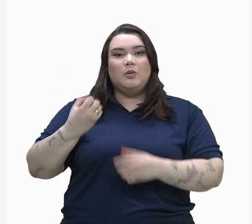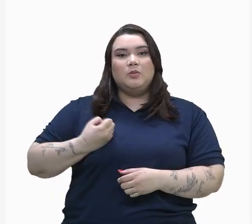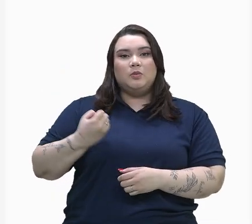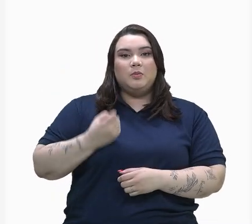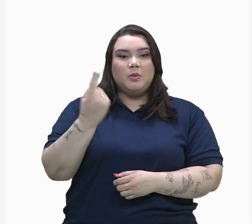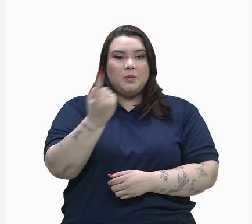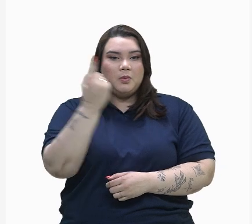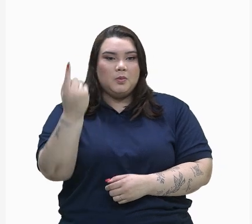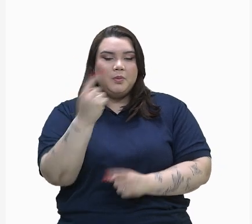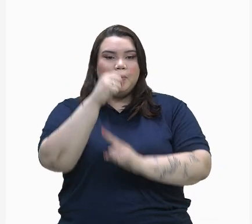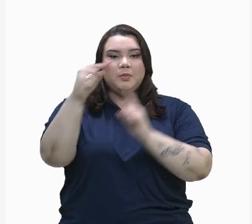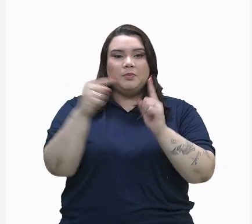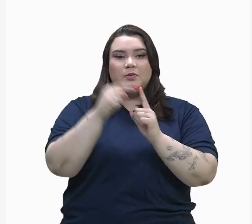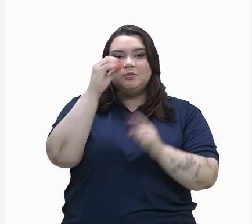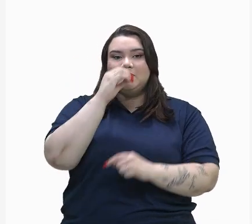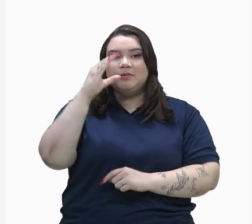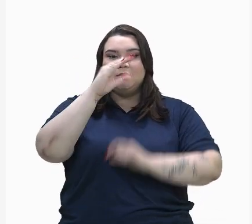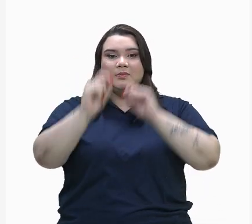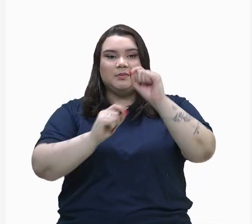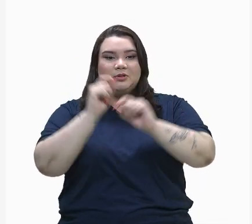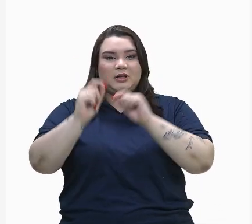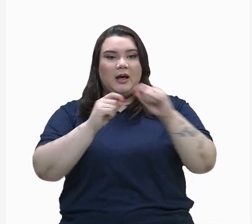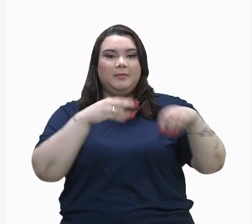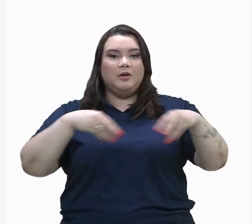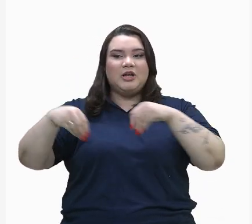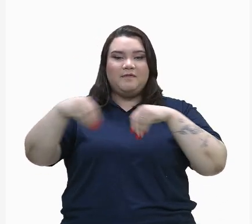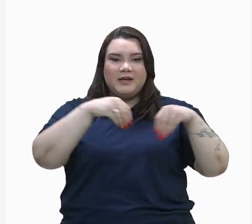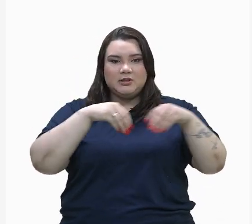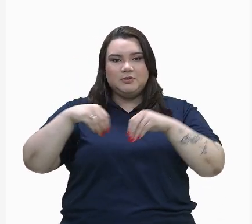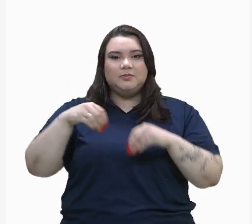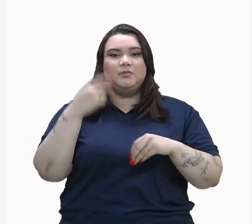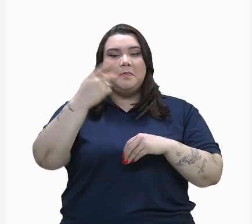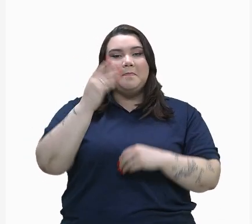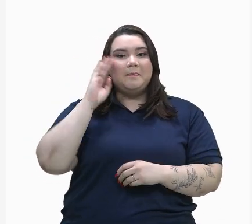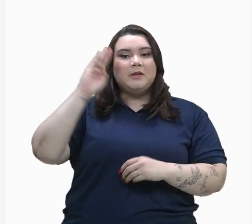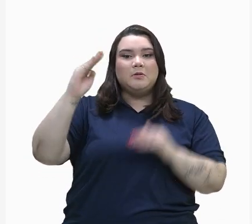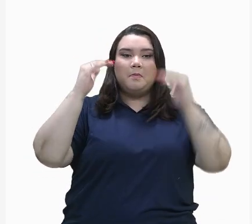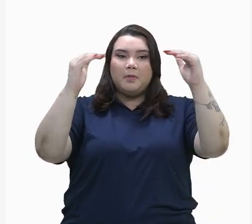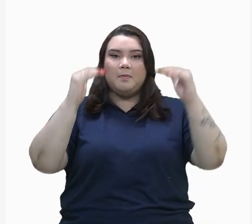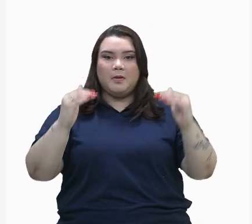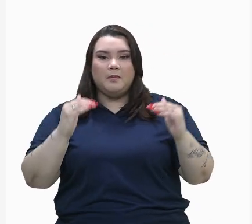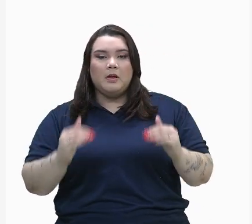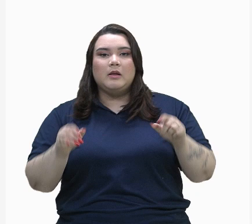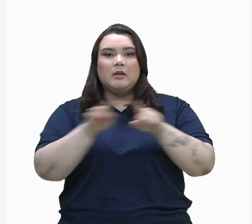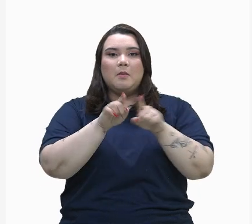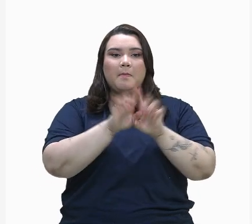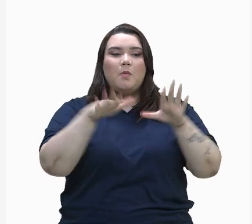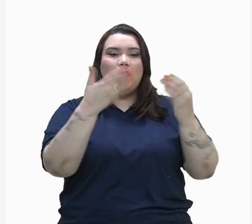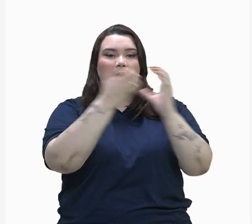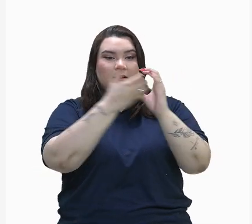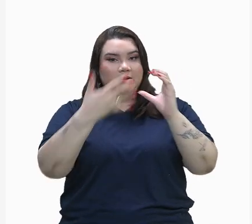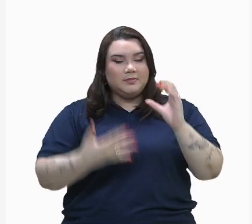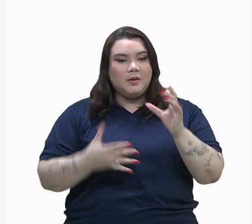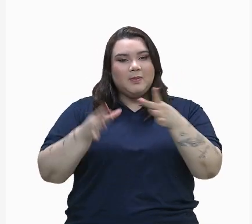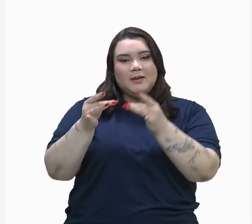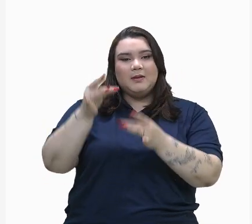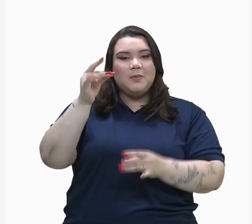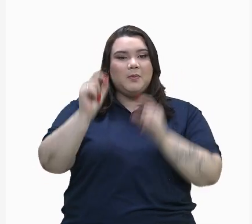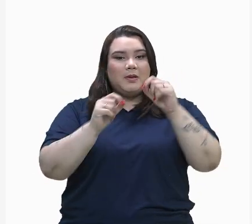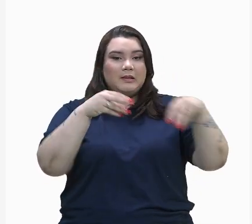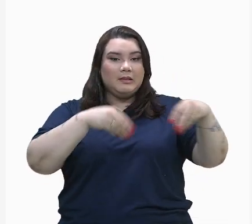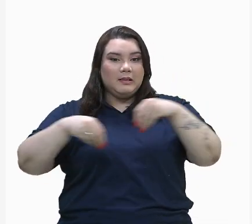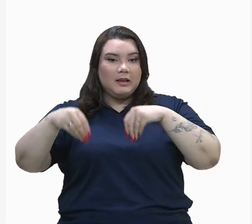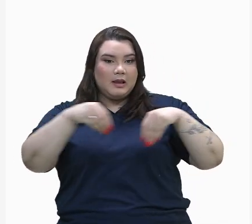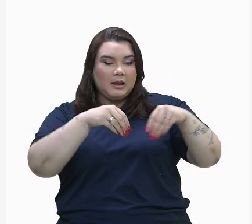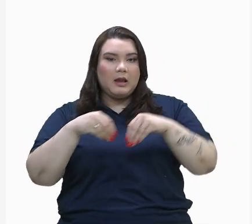na aula de número 1 e ela tem como objeto de conhecimento o solo e as suas principais camadas, classificação do solo. O detalhamento